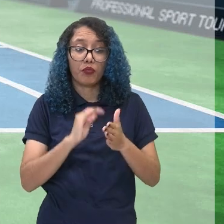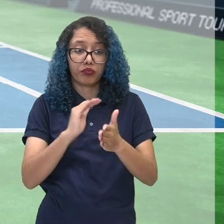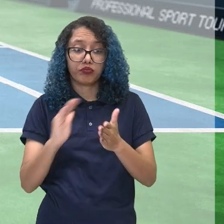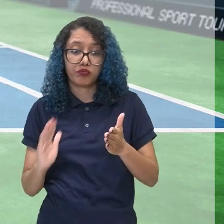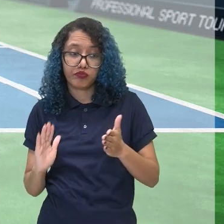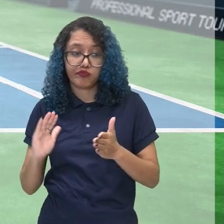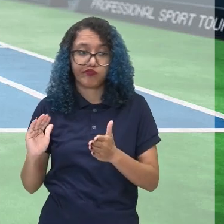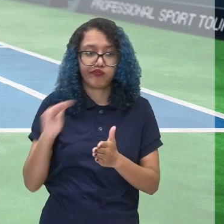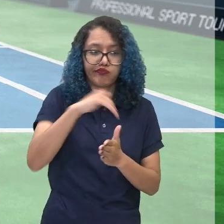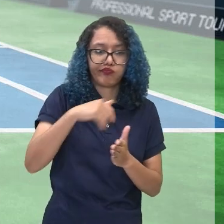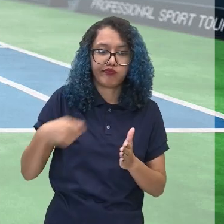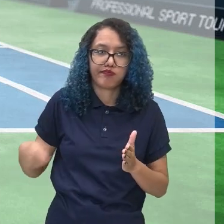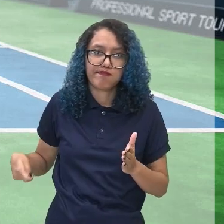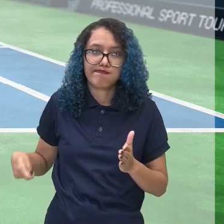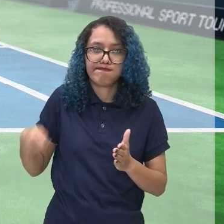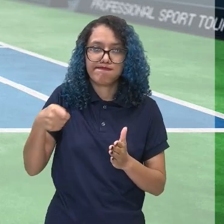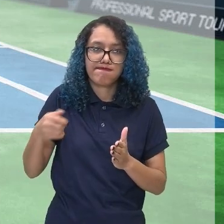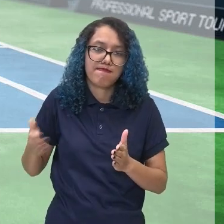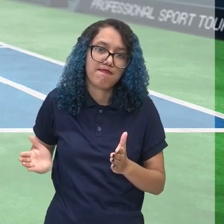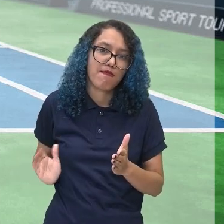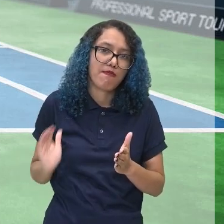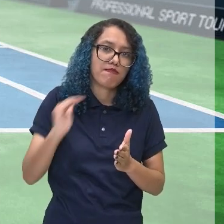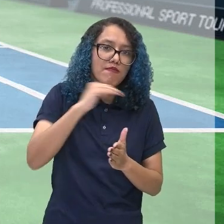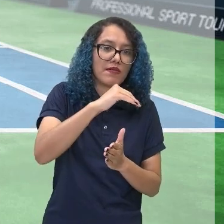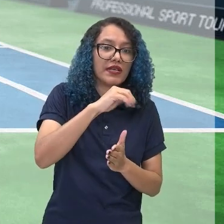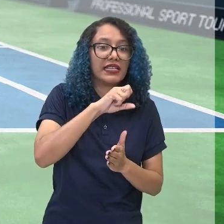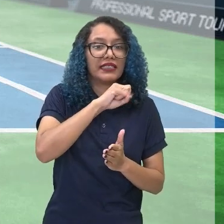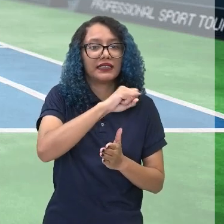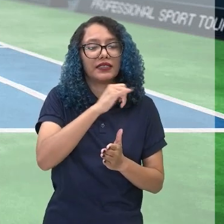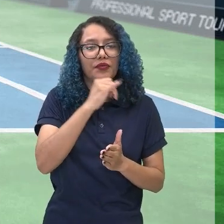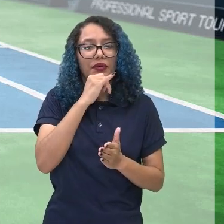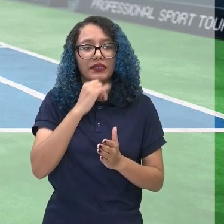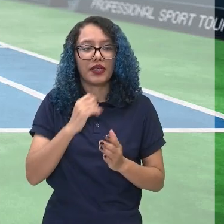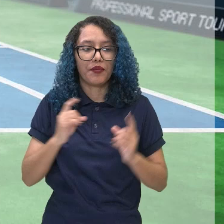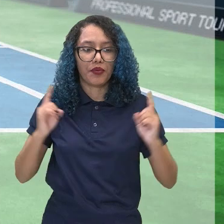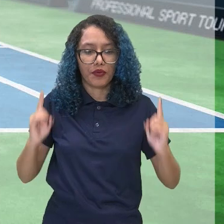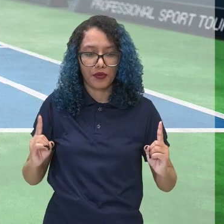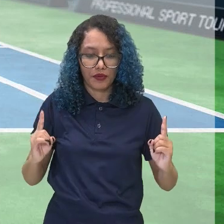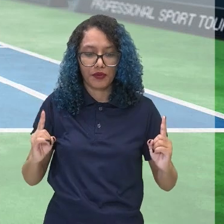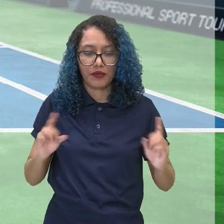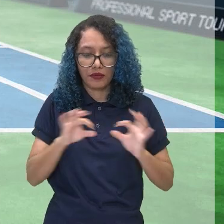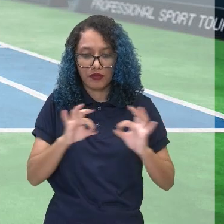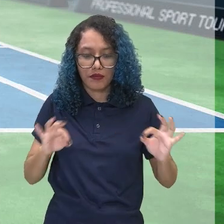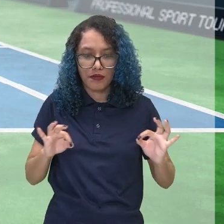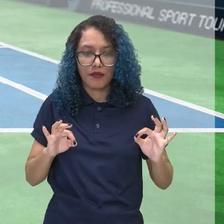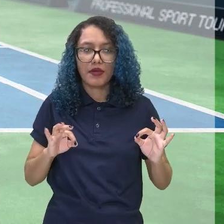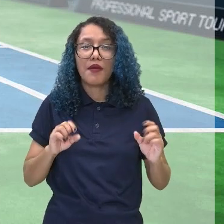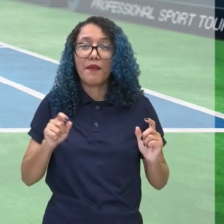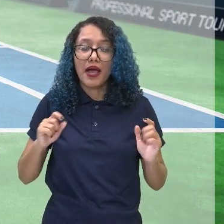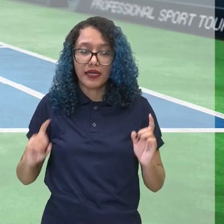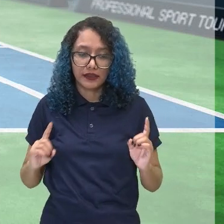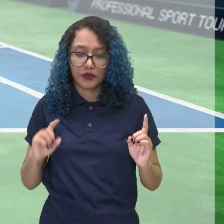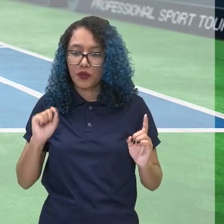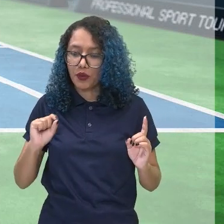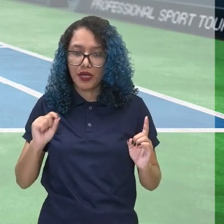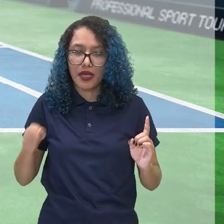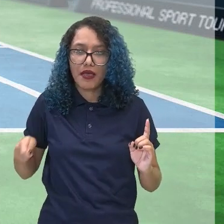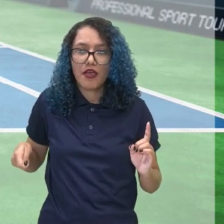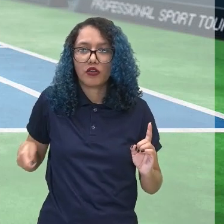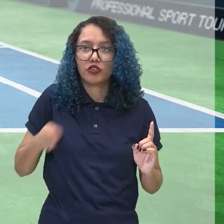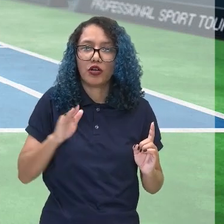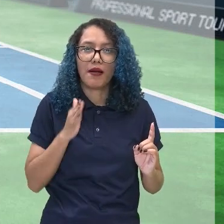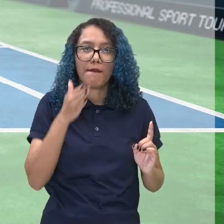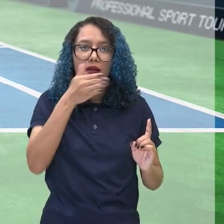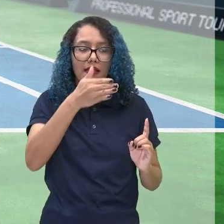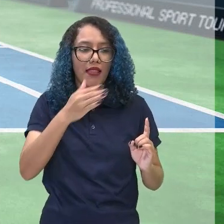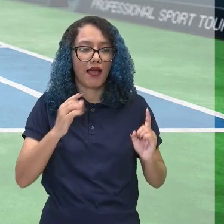imagina, se o meu oponente ele está na mesma direção que eu, e eu vou sacar lá naquela outra ponta, ele vai ter que deslocar daqui para